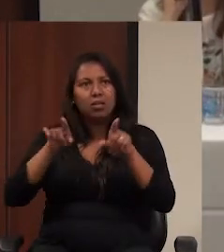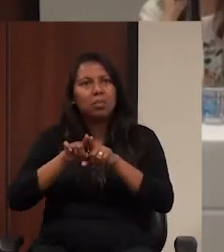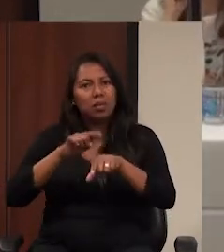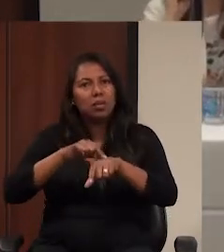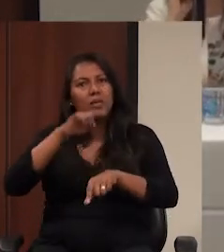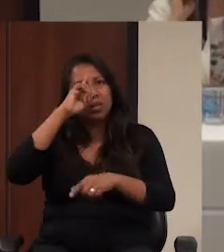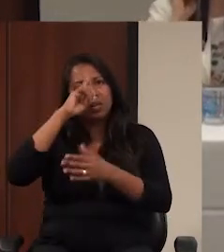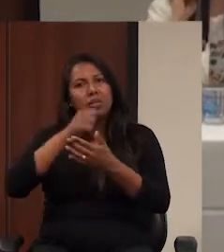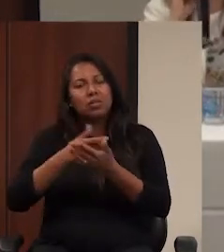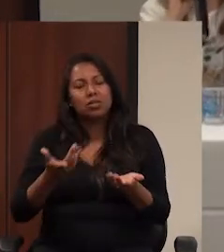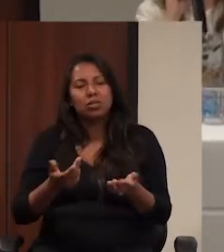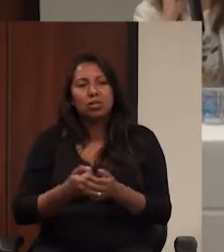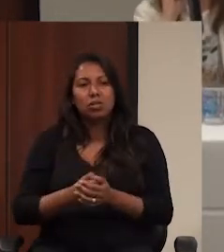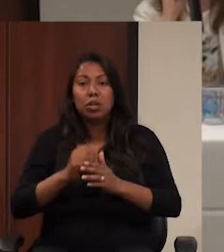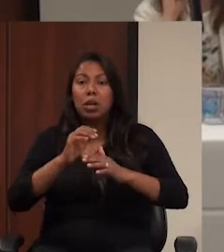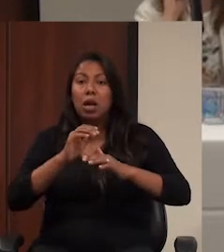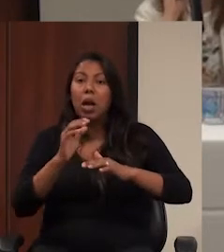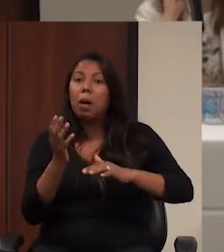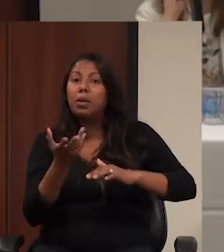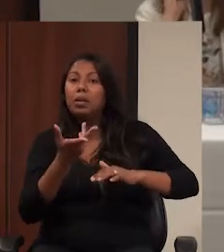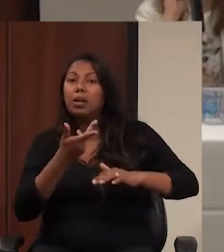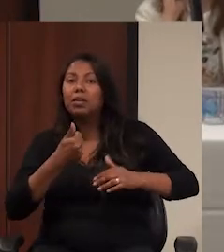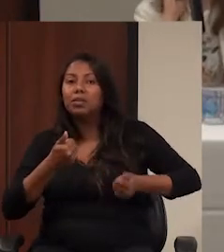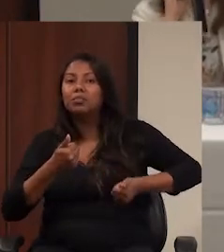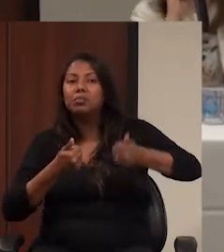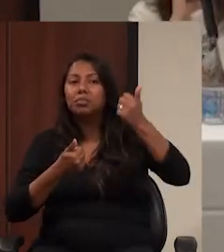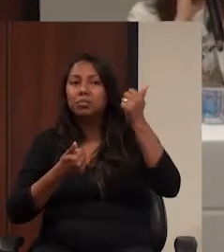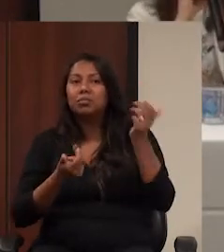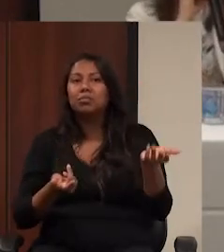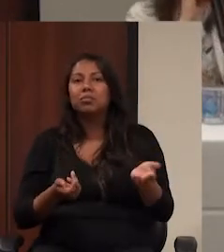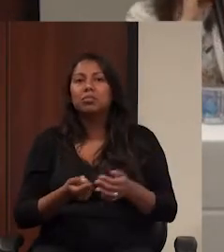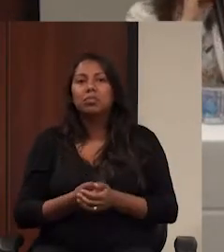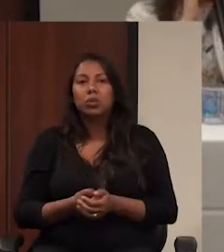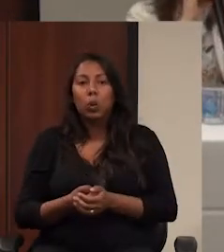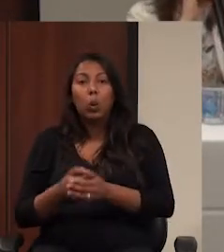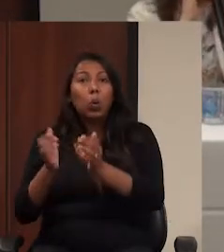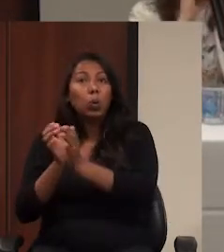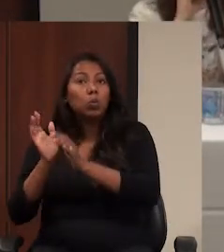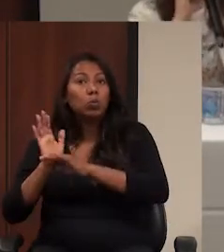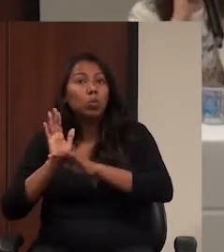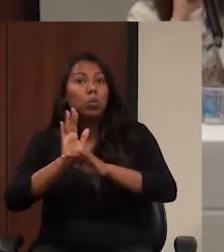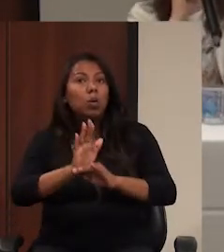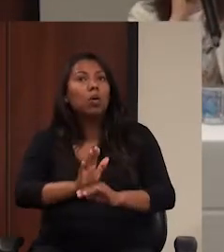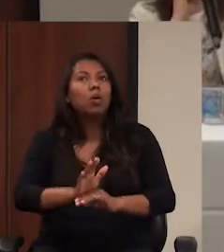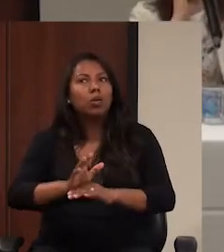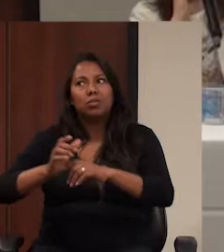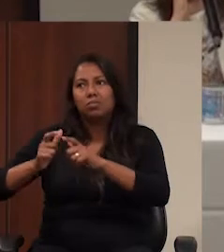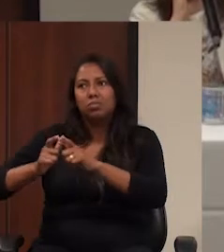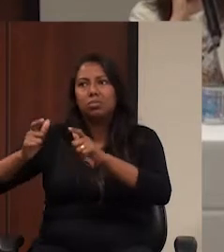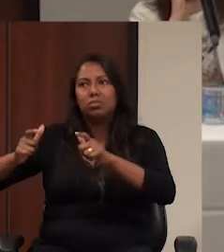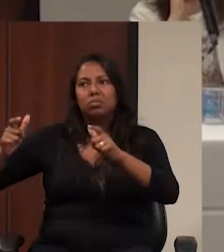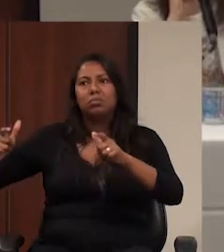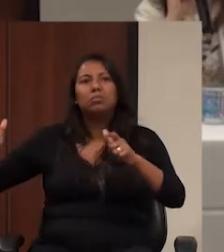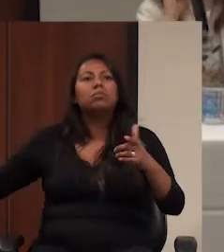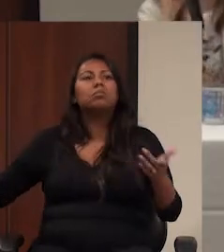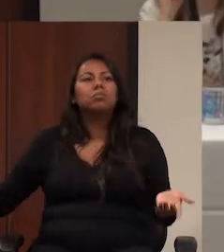decisões. Melhoria das suas habilidades para tomada de decisões. Crescimento das redes de apoio. Né? Então, com essa iniciativa da